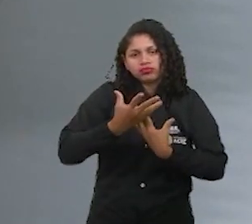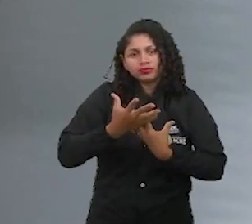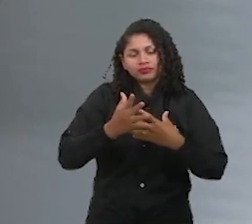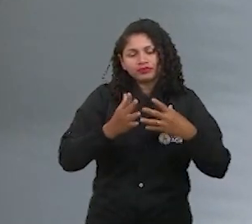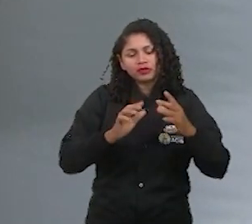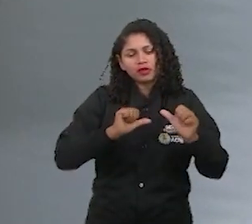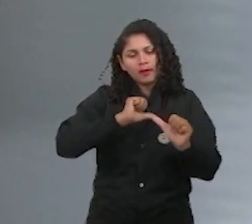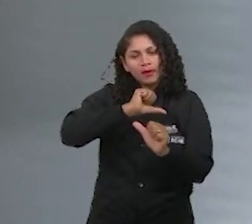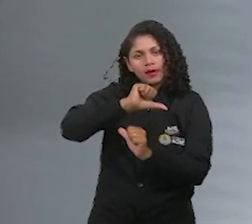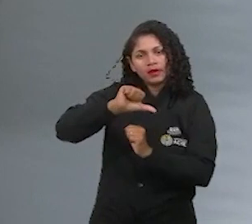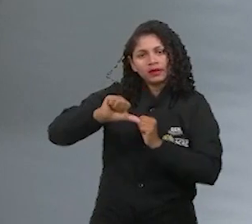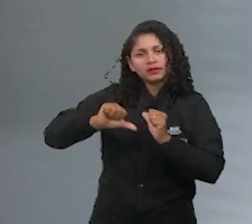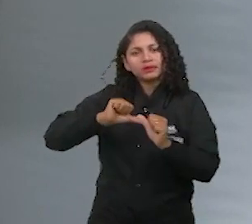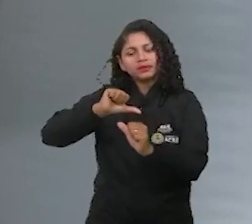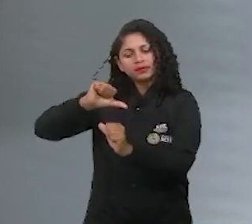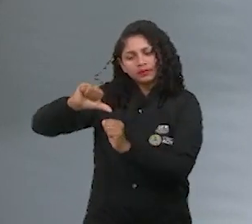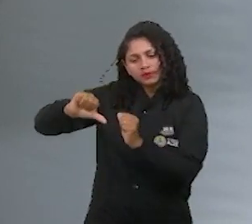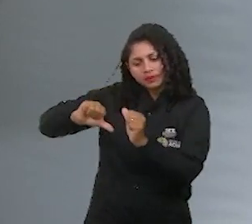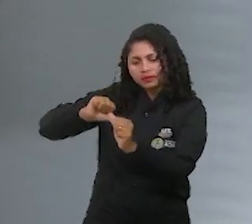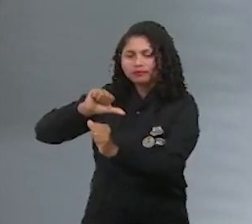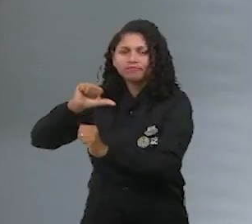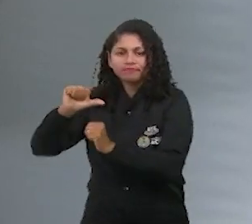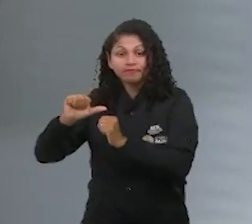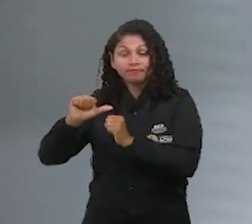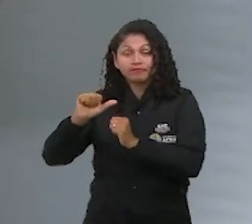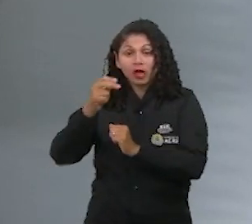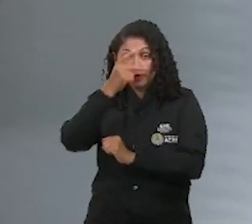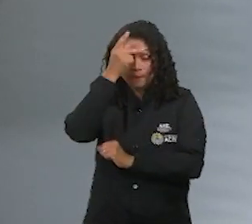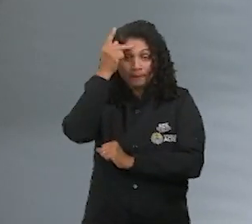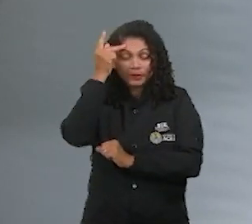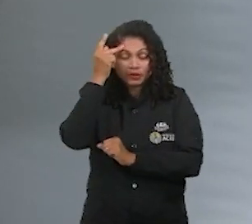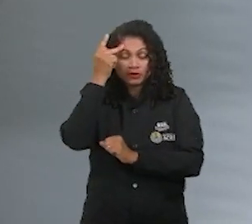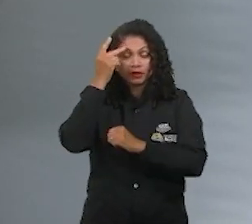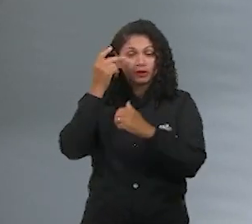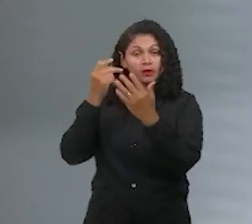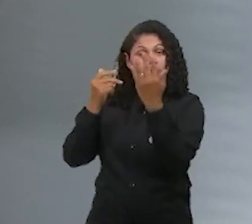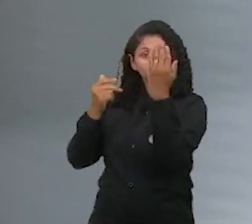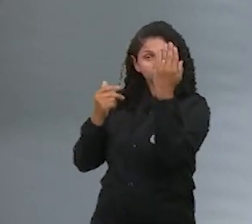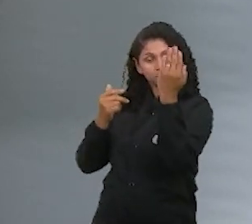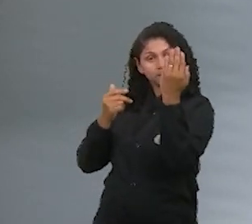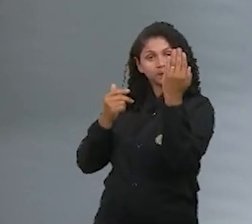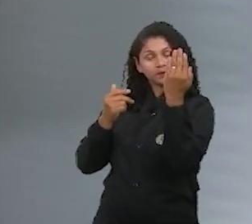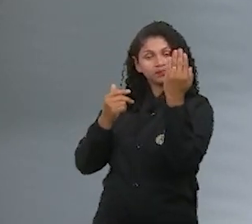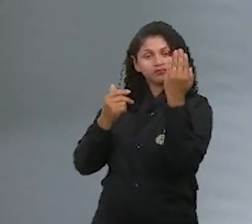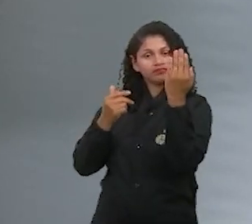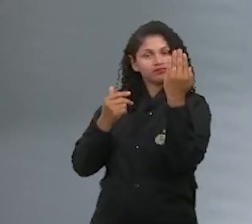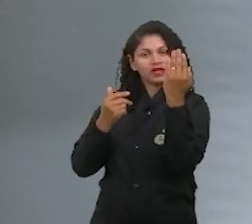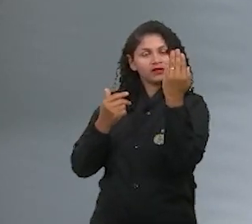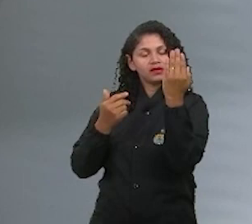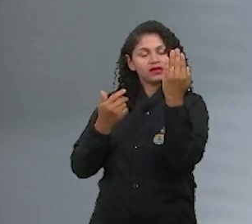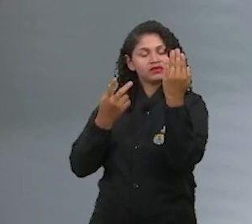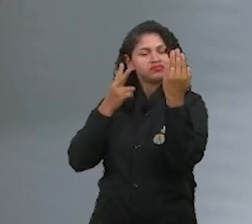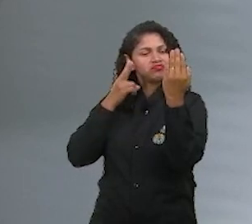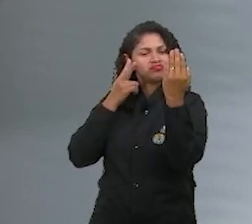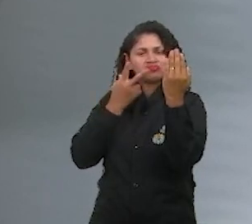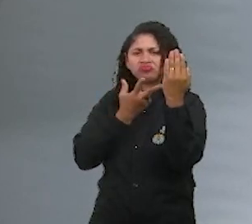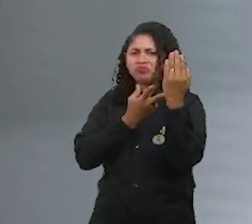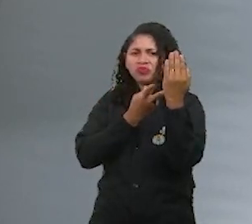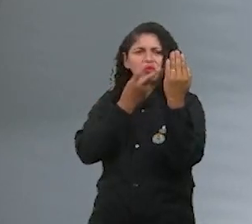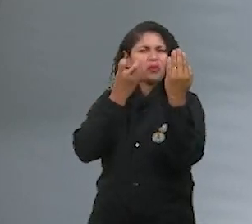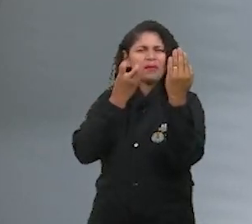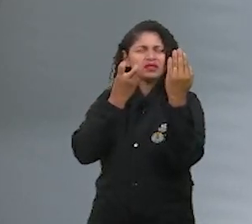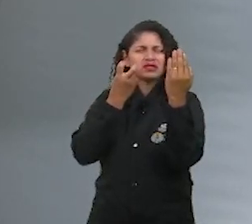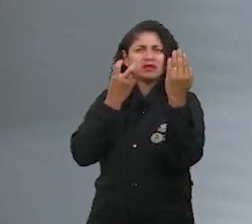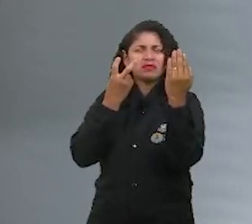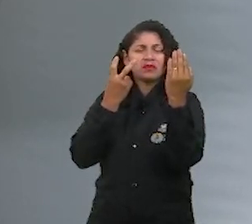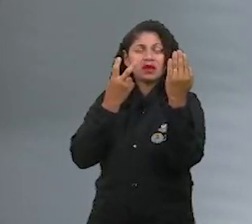do tempo, né? De uma pessoa que está ali à frente do espelho e ela não notou essa velocidade